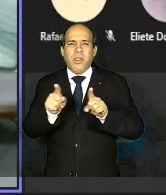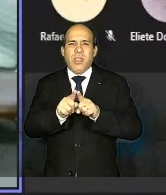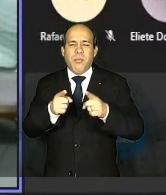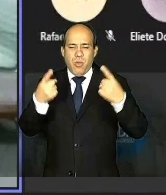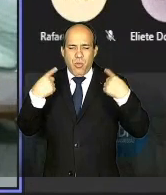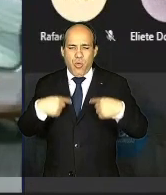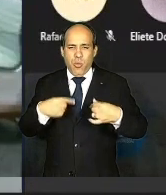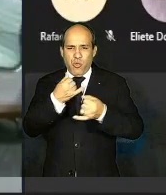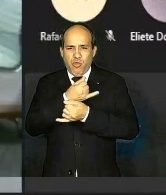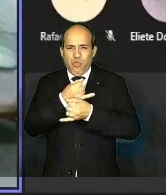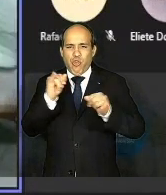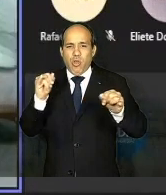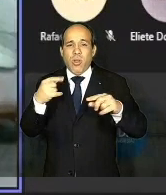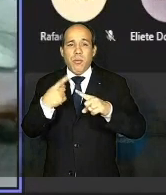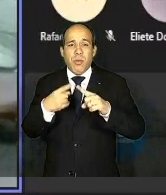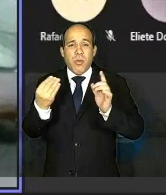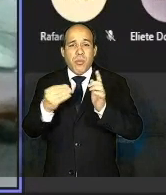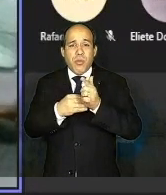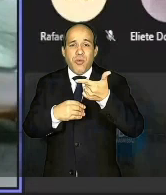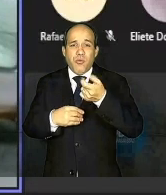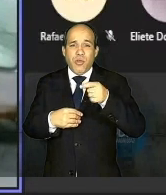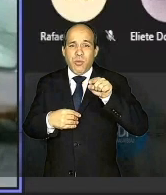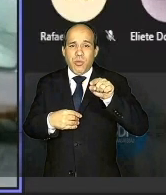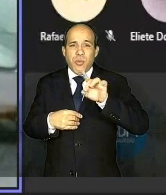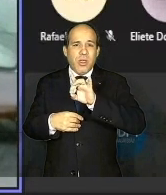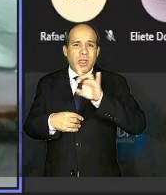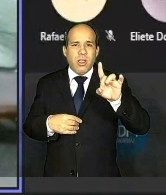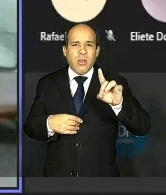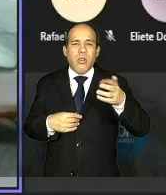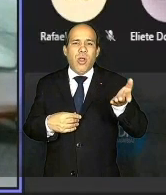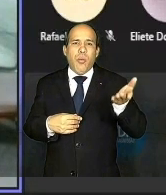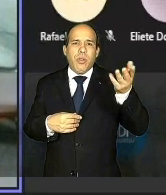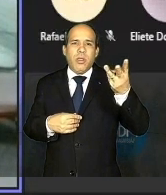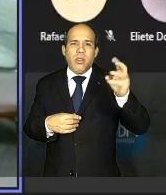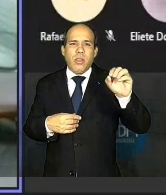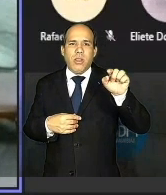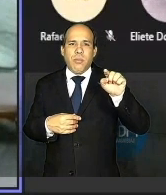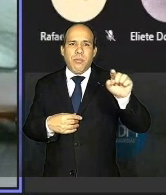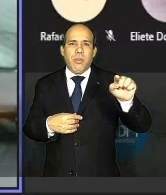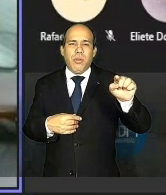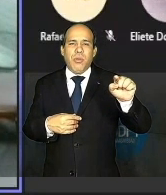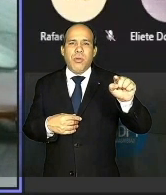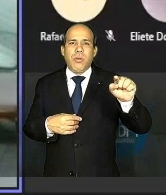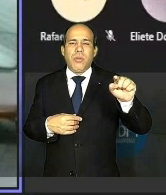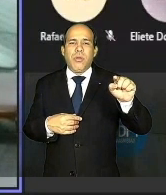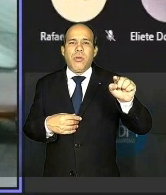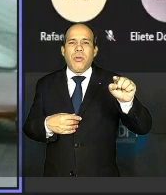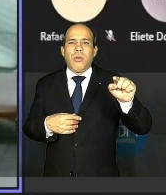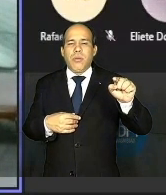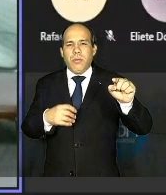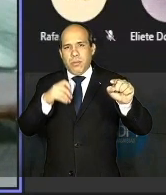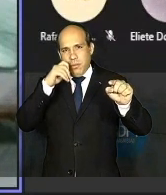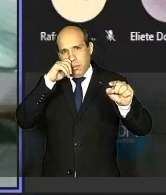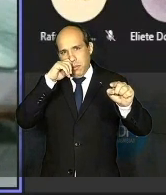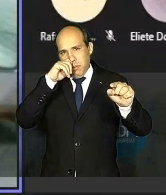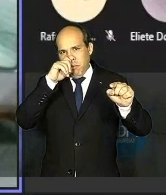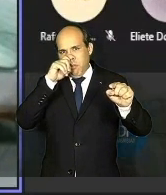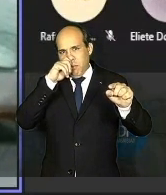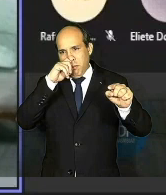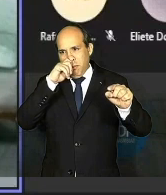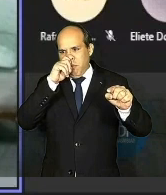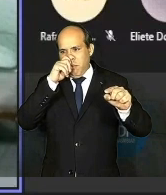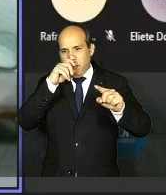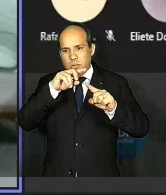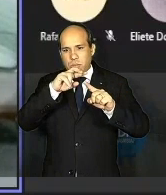que sofreu a perda e também no próprio corpo. Como eu estava propondo 20 mil para cada um, vou elevar para 30 mil